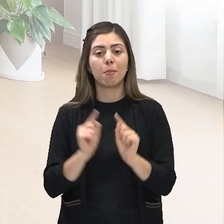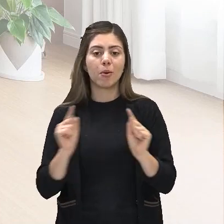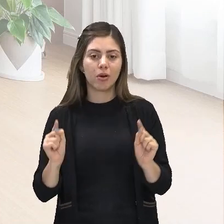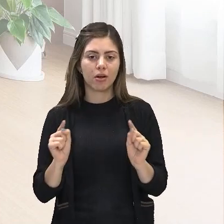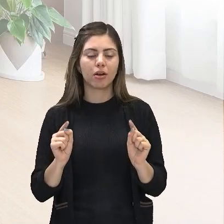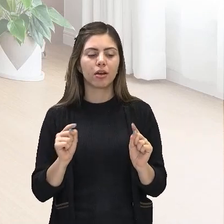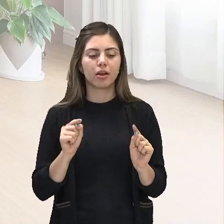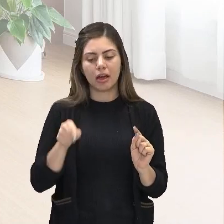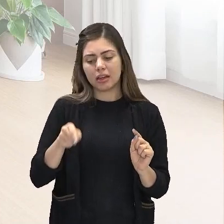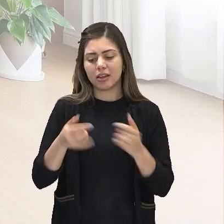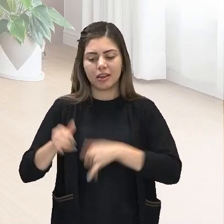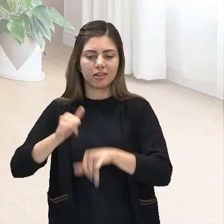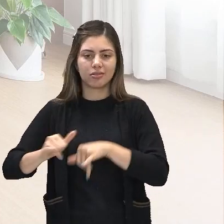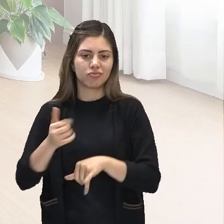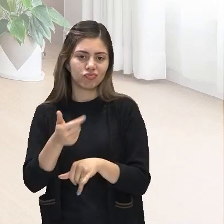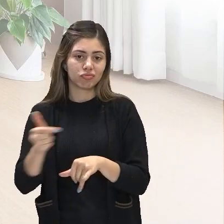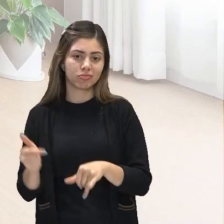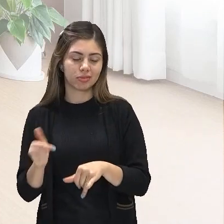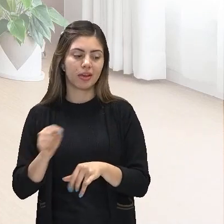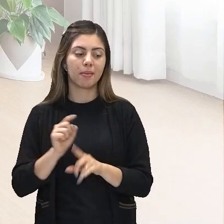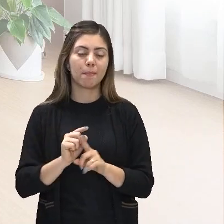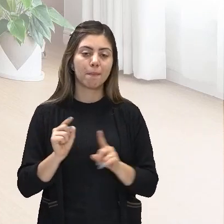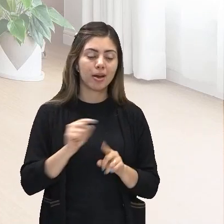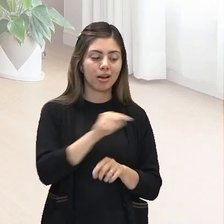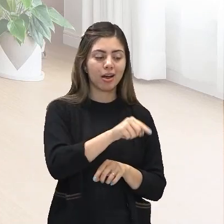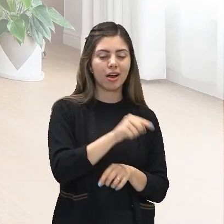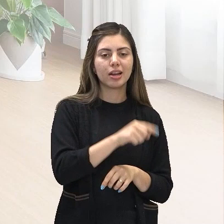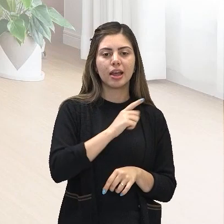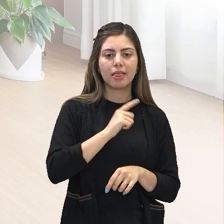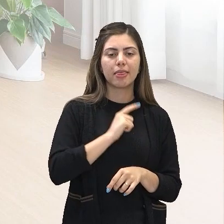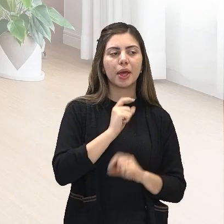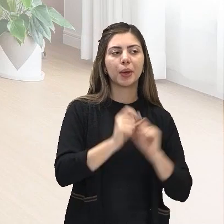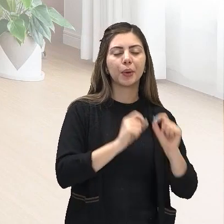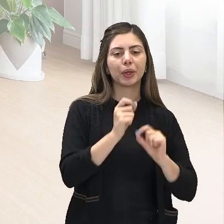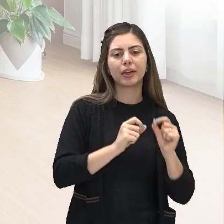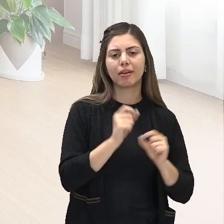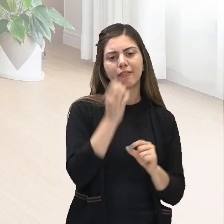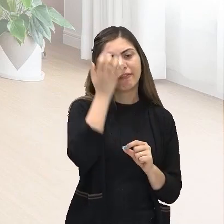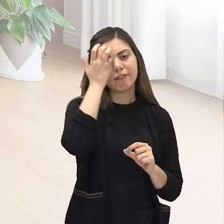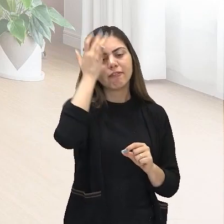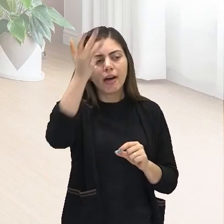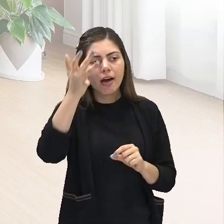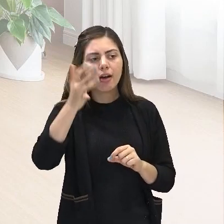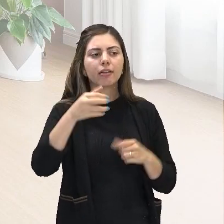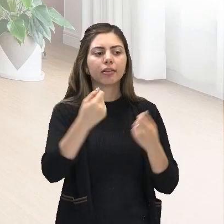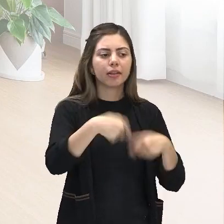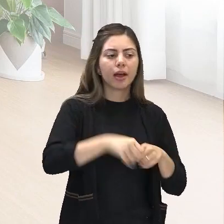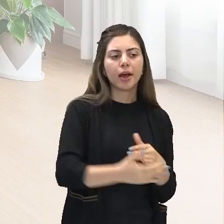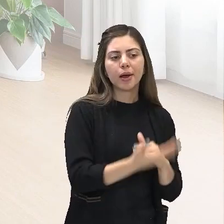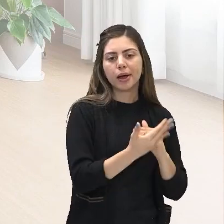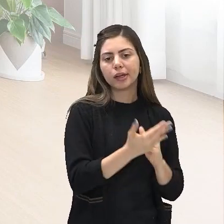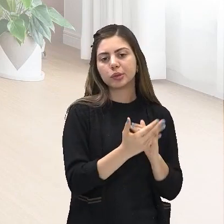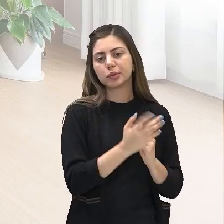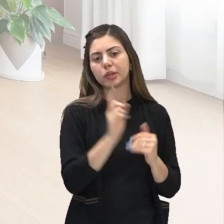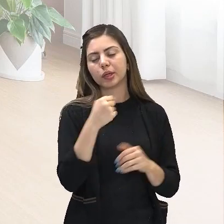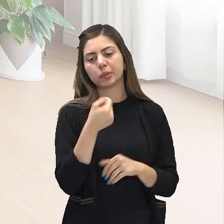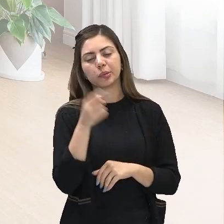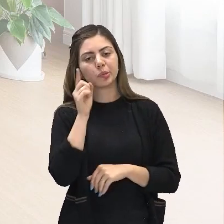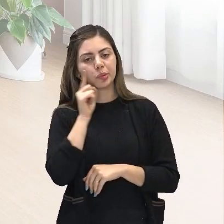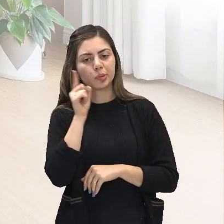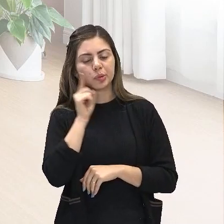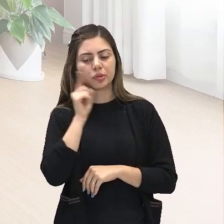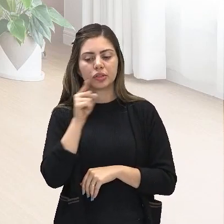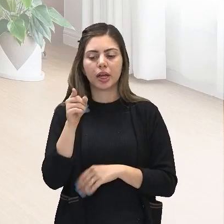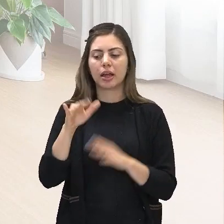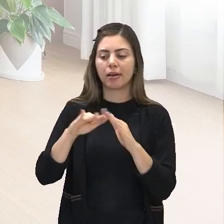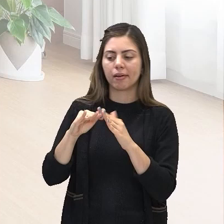o avanço aí da tecnologia, tem muitos equipamentos aí que vieram, para ajudar ali as pessoas a fazer a limpeza das